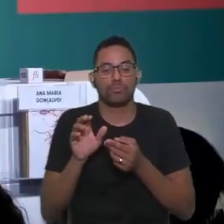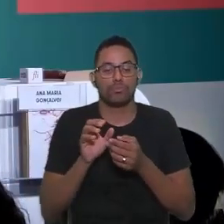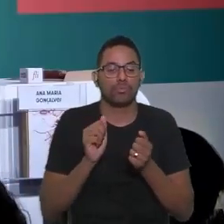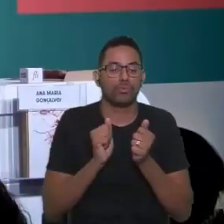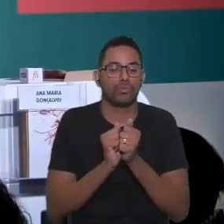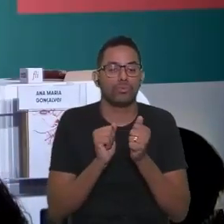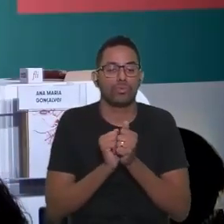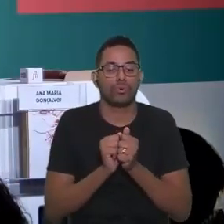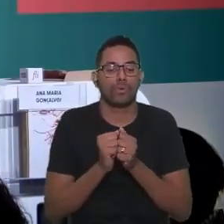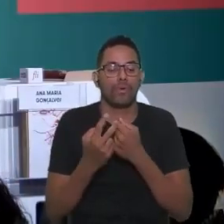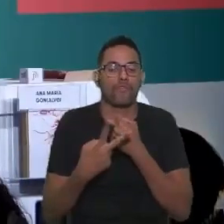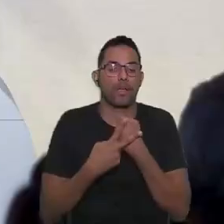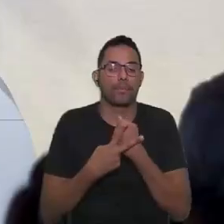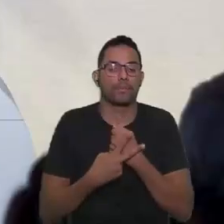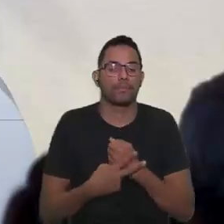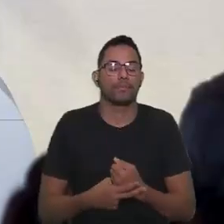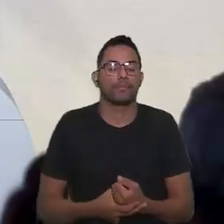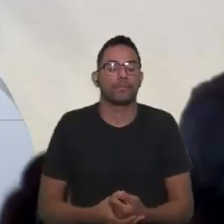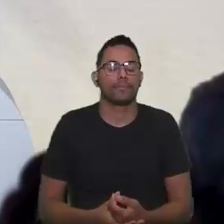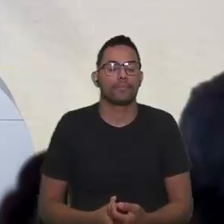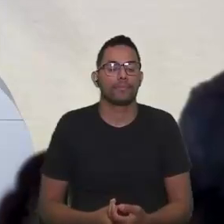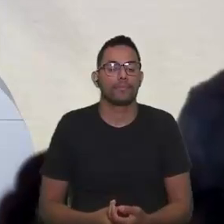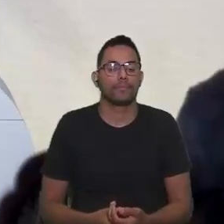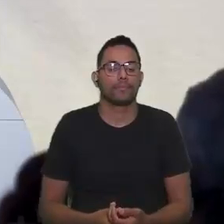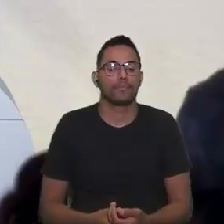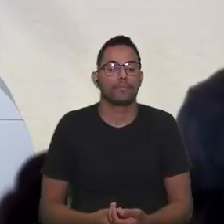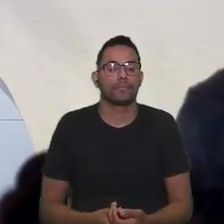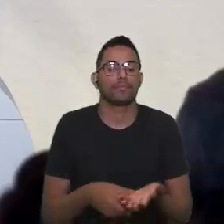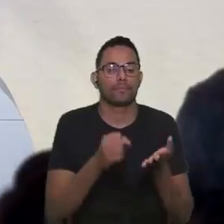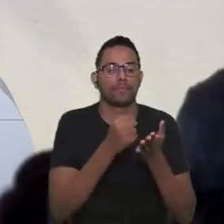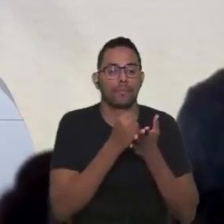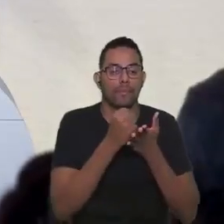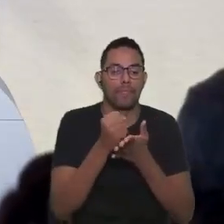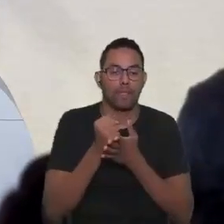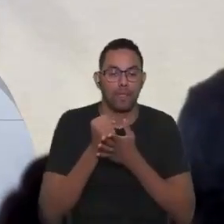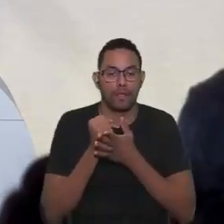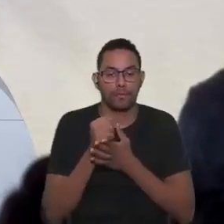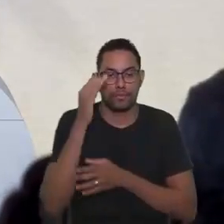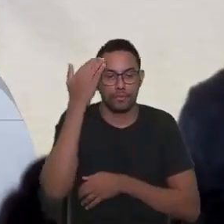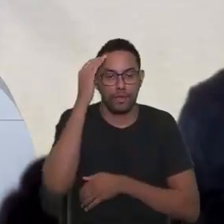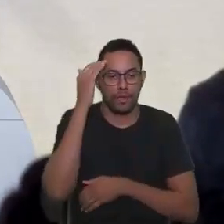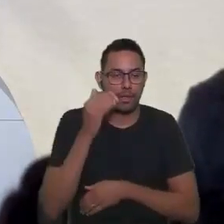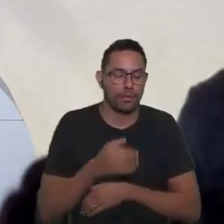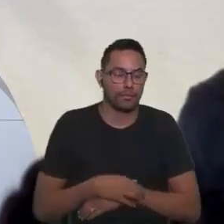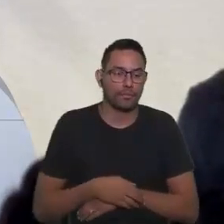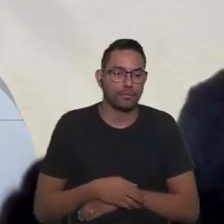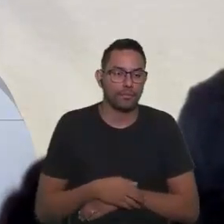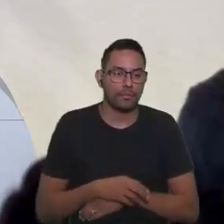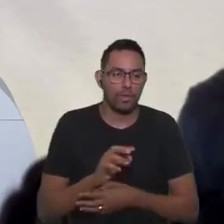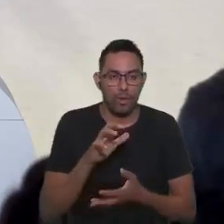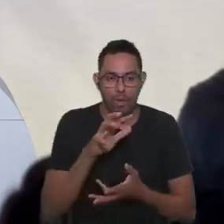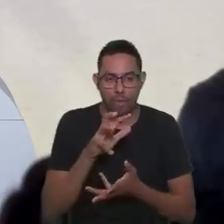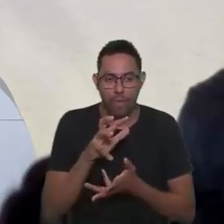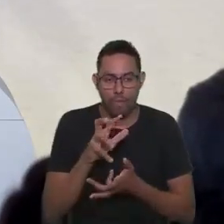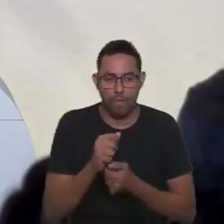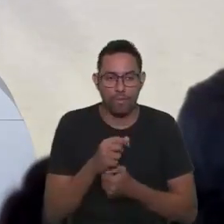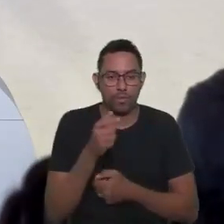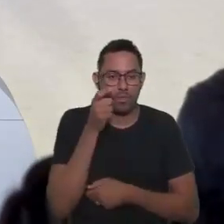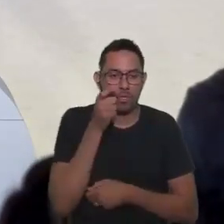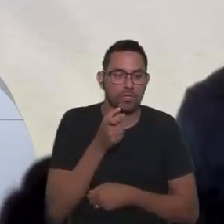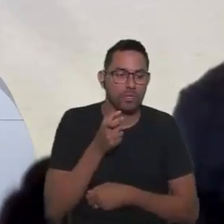reuniu, né, esse verbo, que traz, para mim, uma compreensão de que mundo fantástico, que